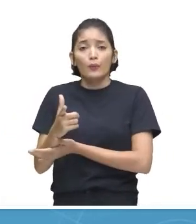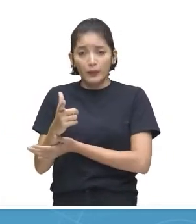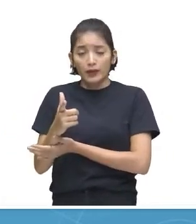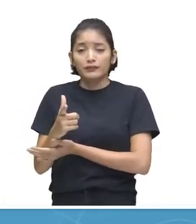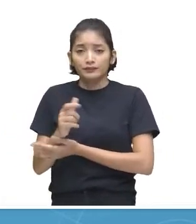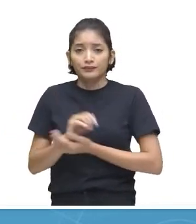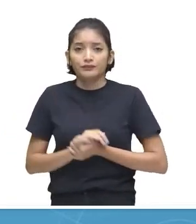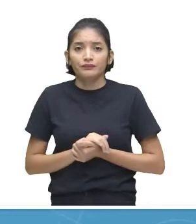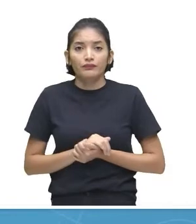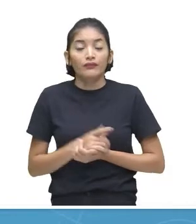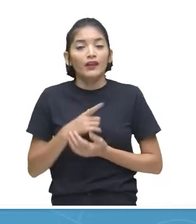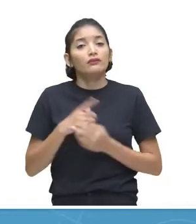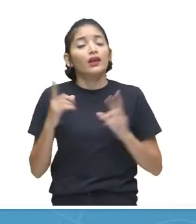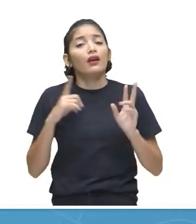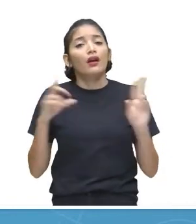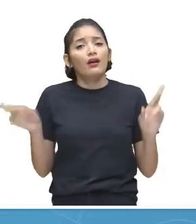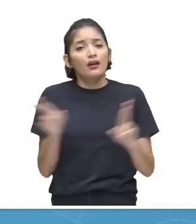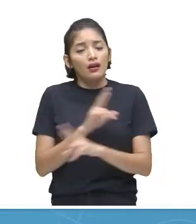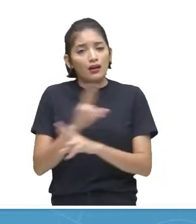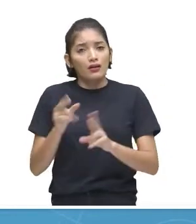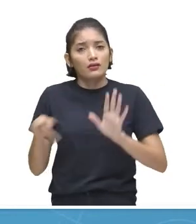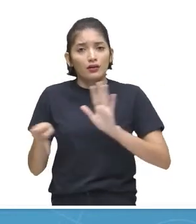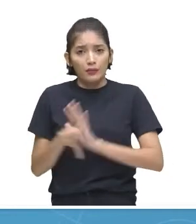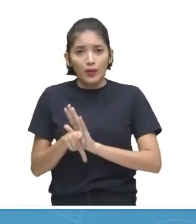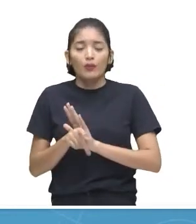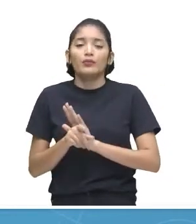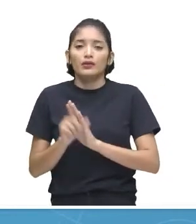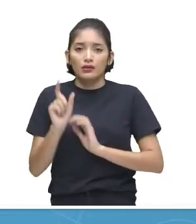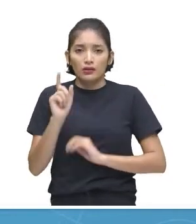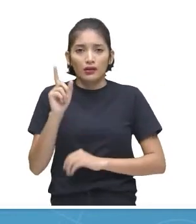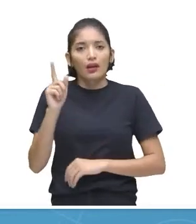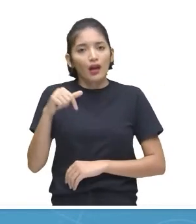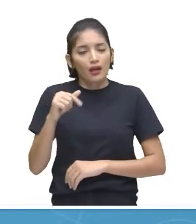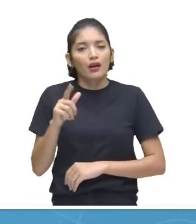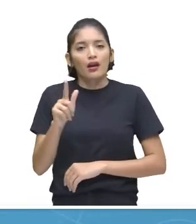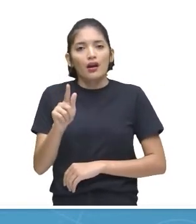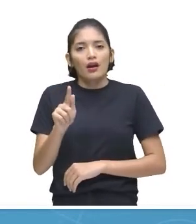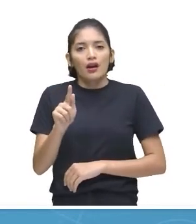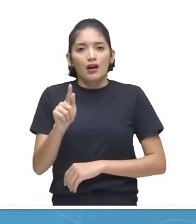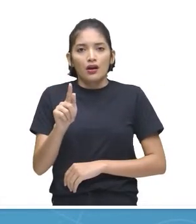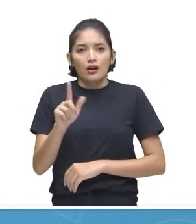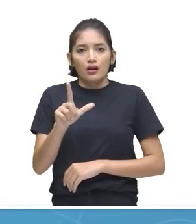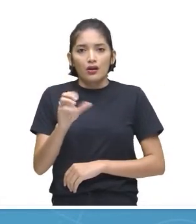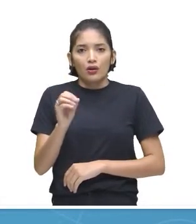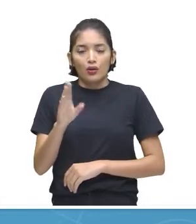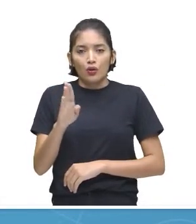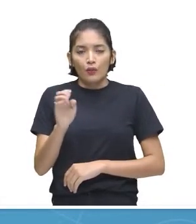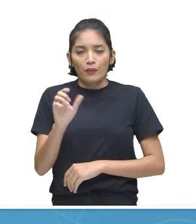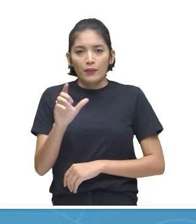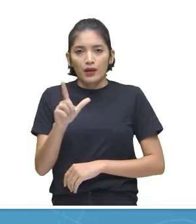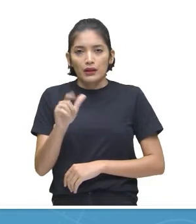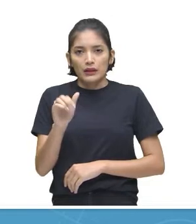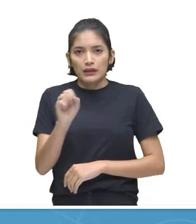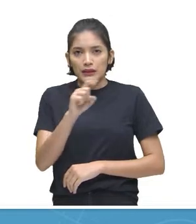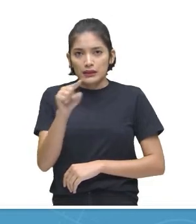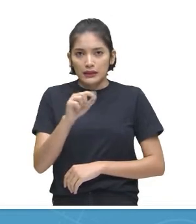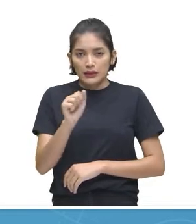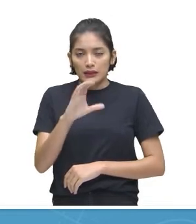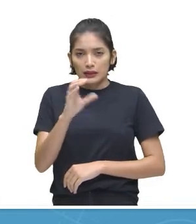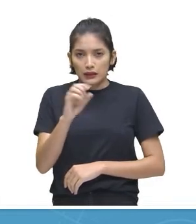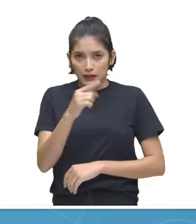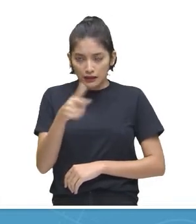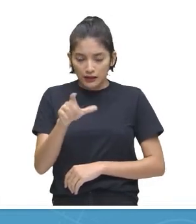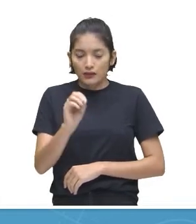gente tem essa relação que advém da globalização. Continuando outras características do sistema do